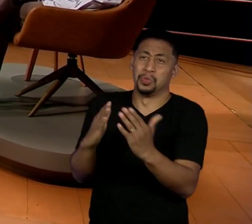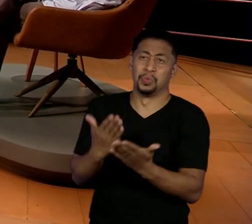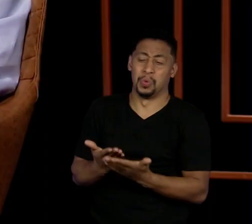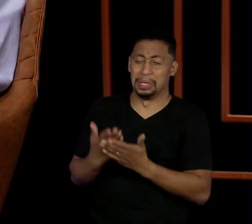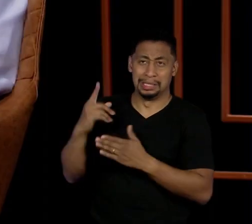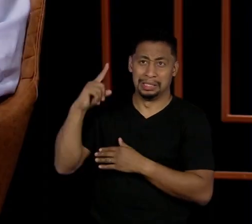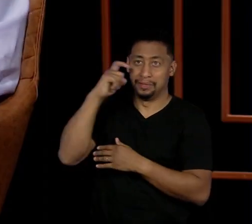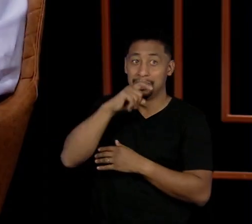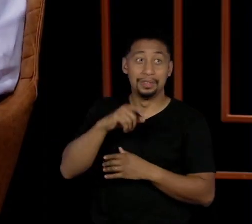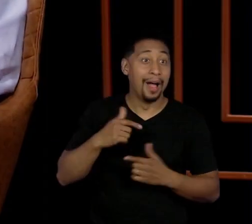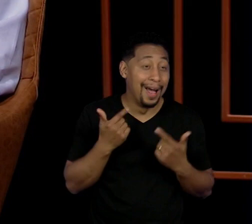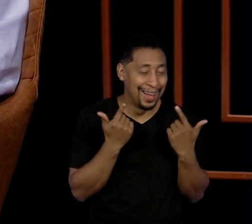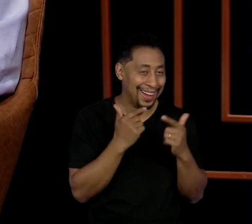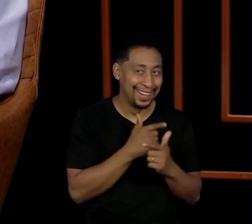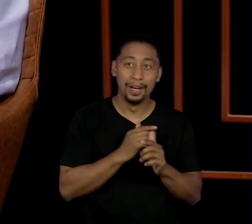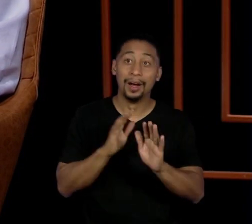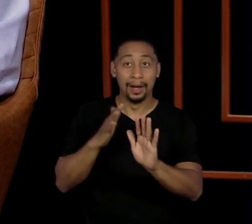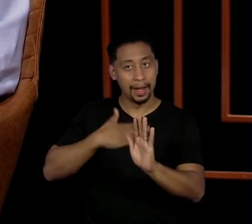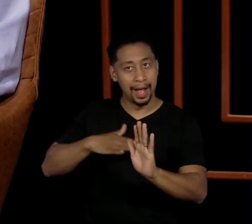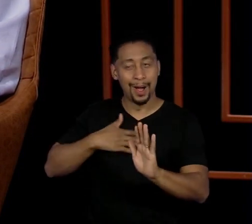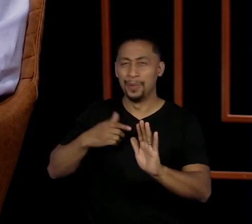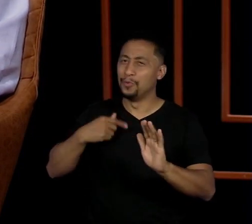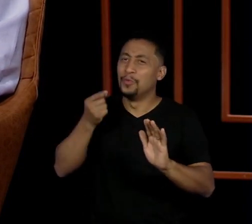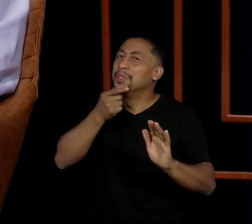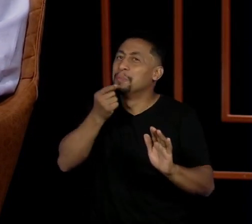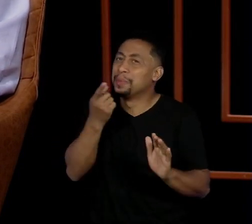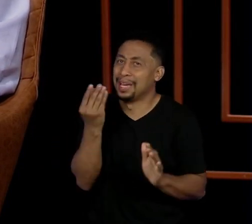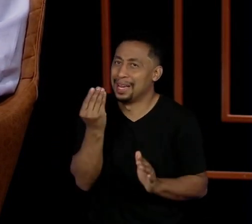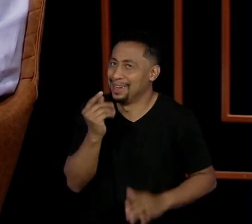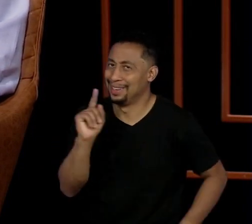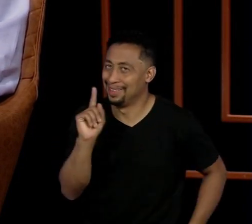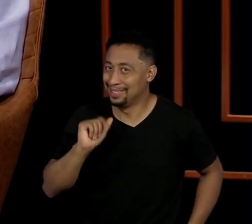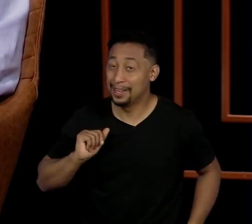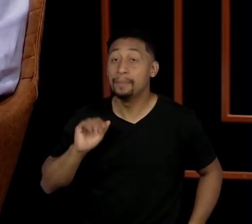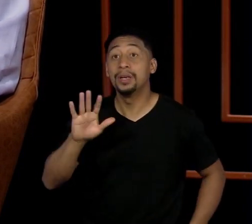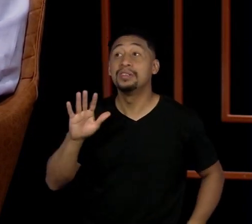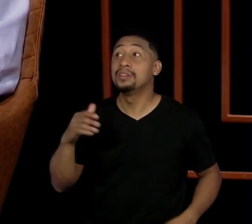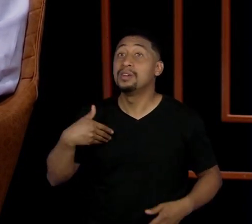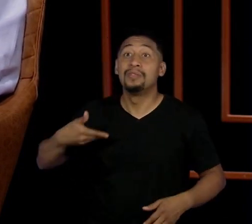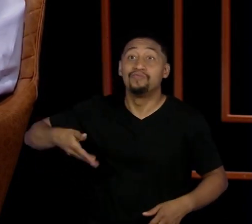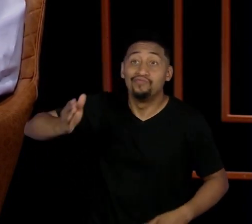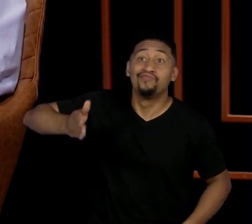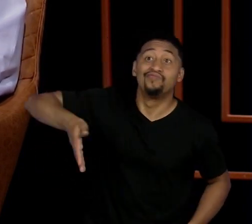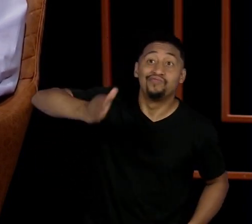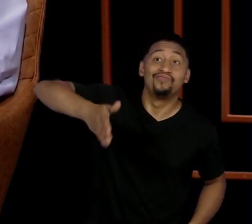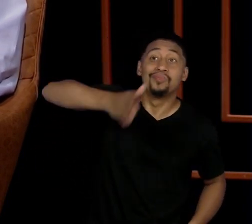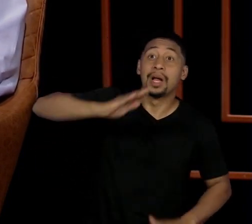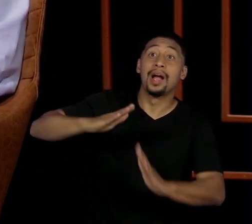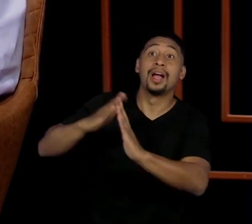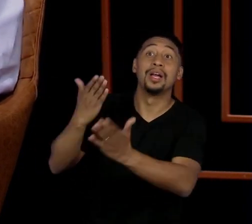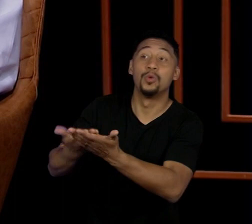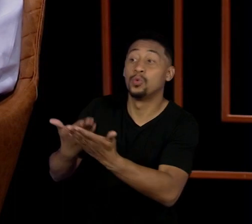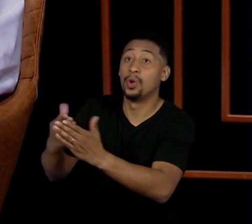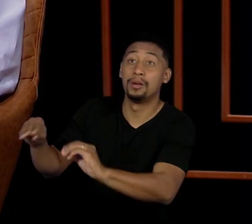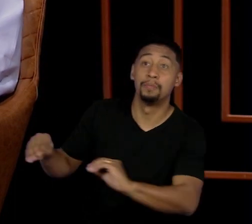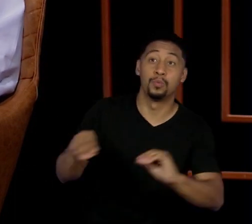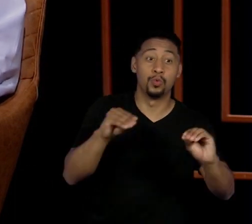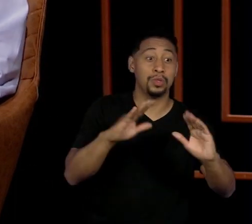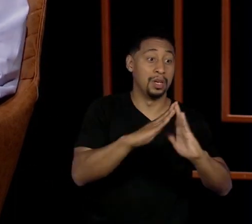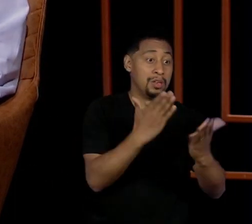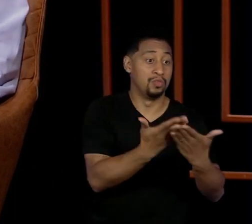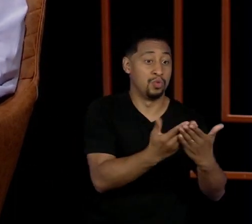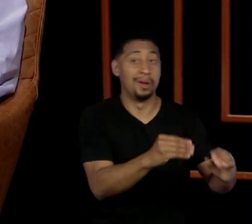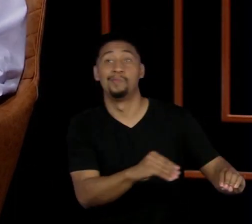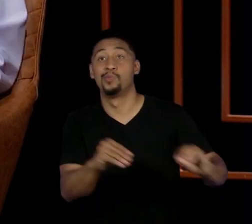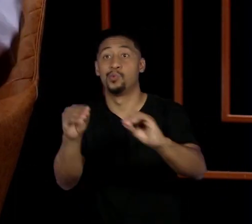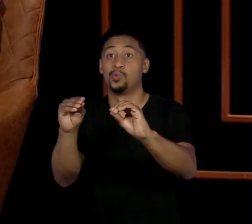vocês rirem tanto assim. Aqui todos. Tinha uma hora que eu não tinha mais nem onde estudar. Eu talvez fosse ter que estudar em Araruama,